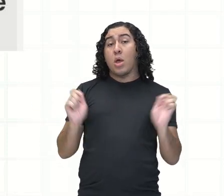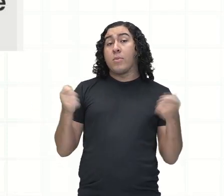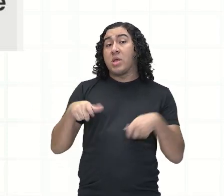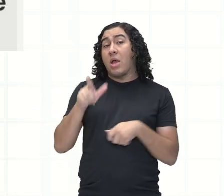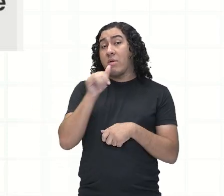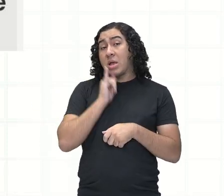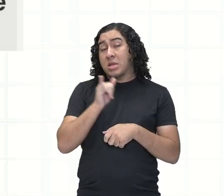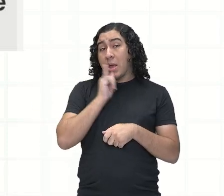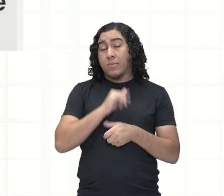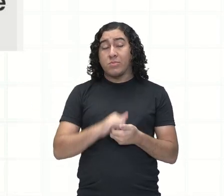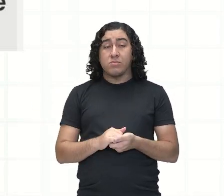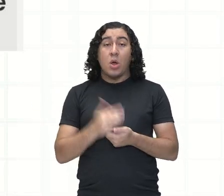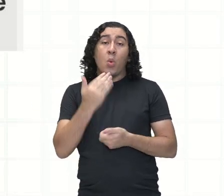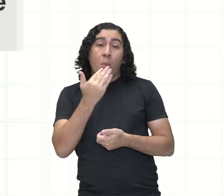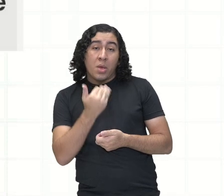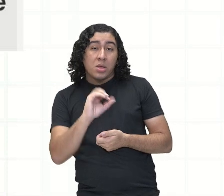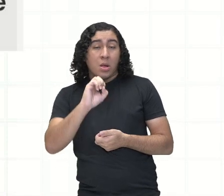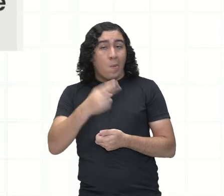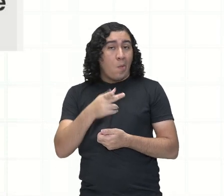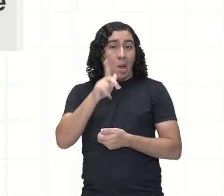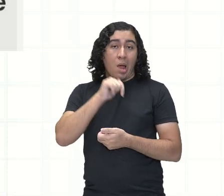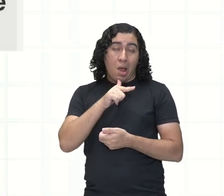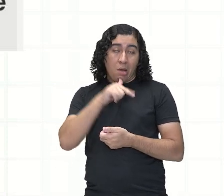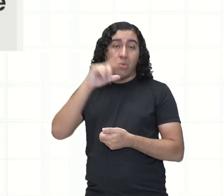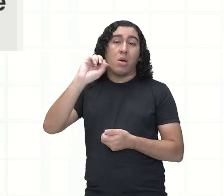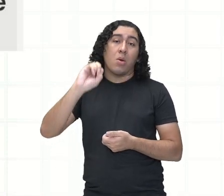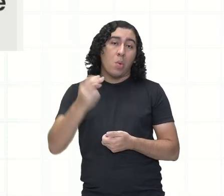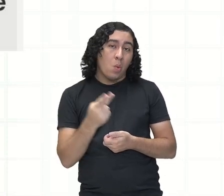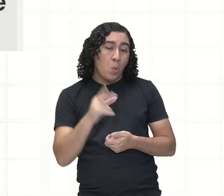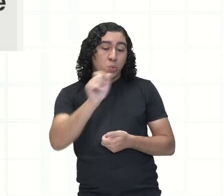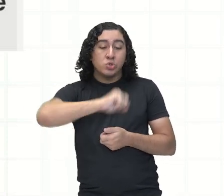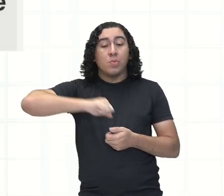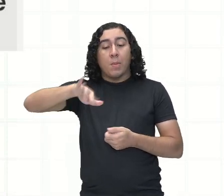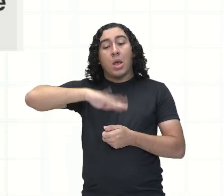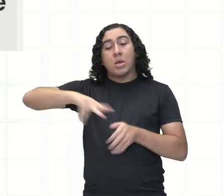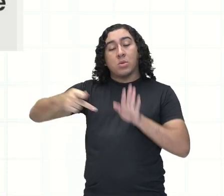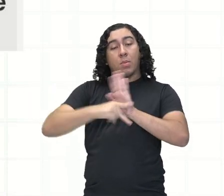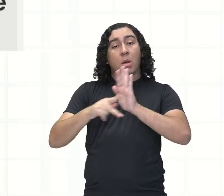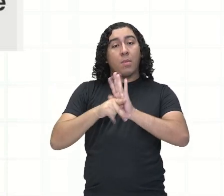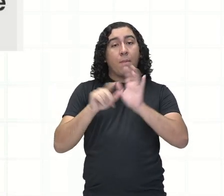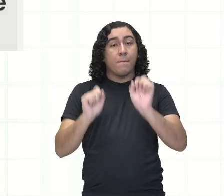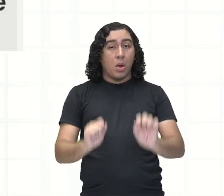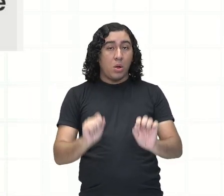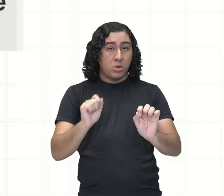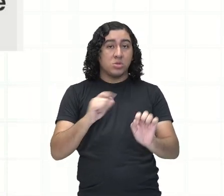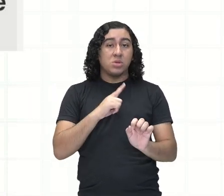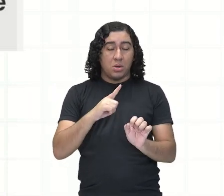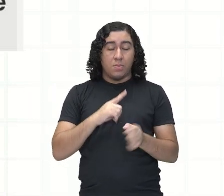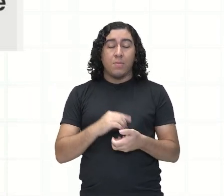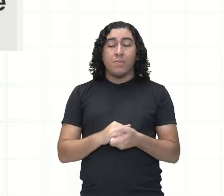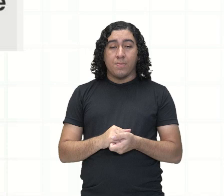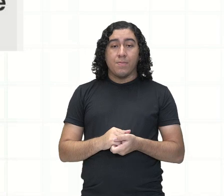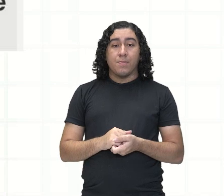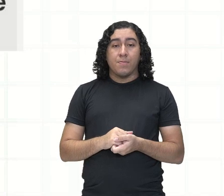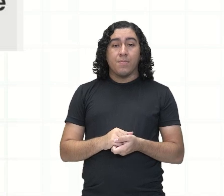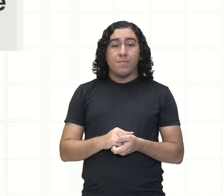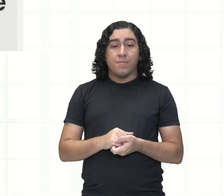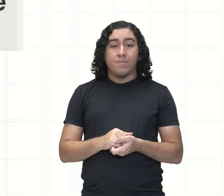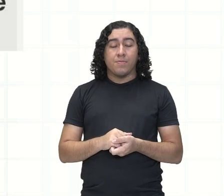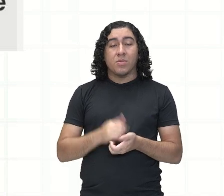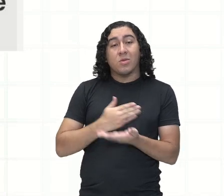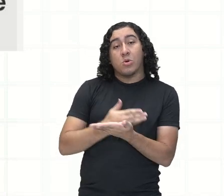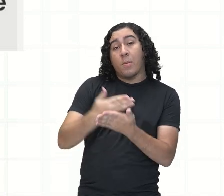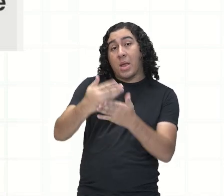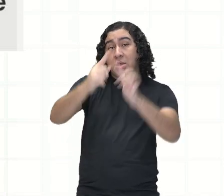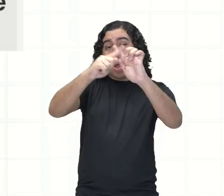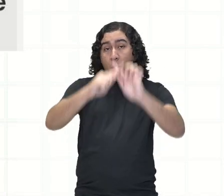pouco? Alimentos, água, né? O espaço pode estar limitado, então eles começam a